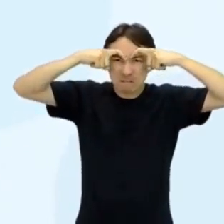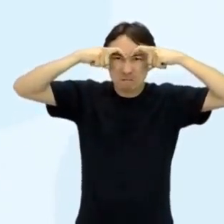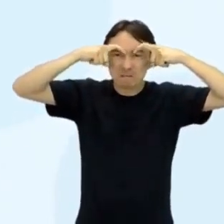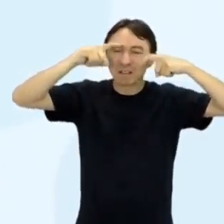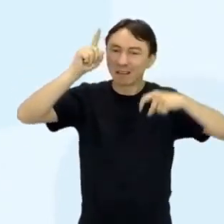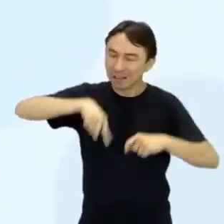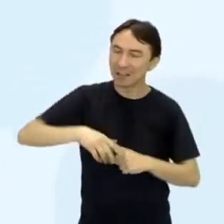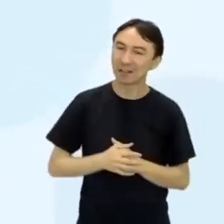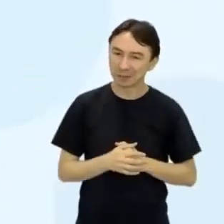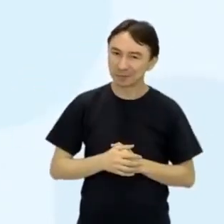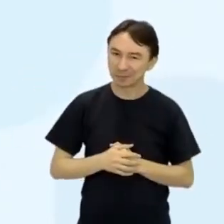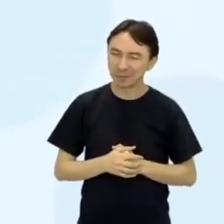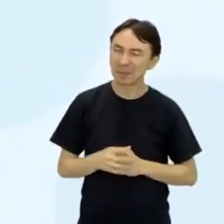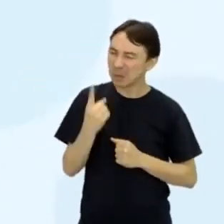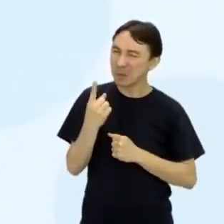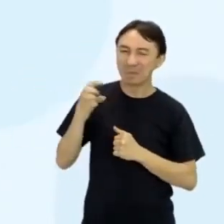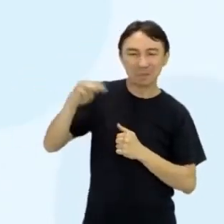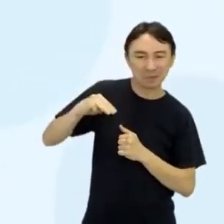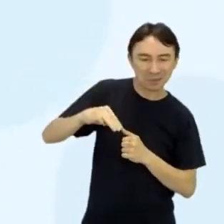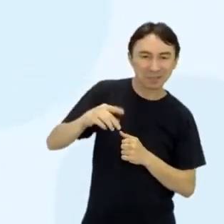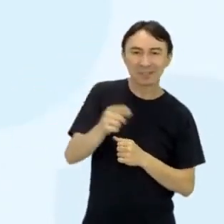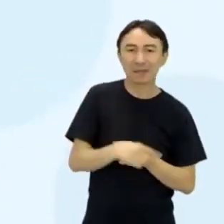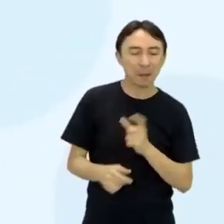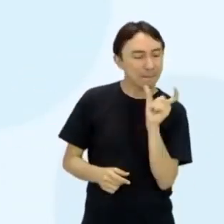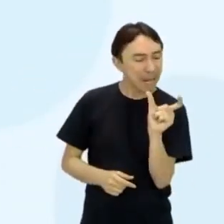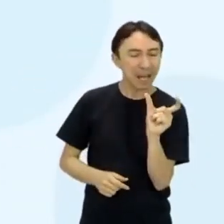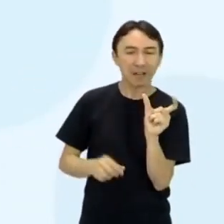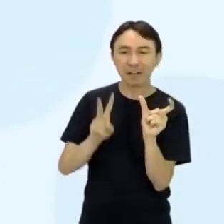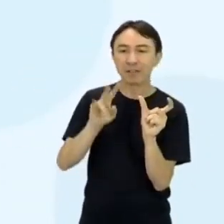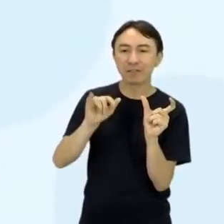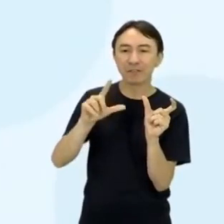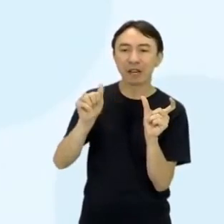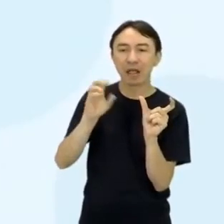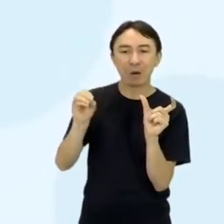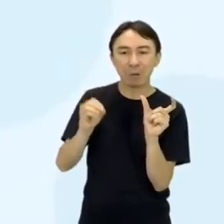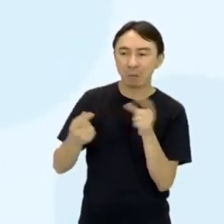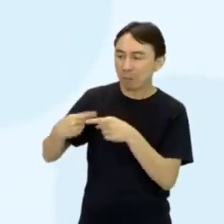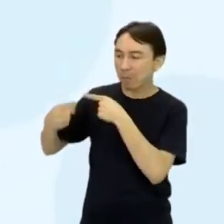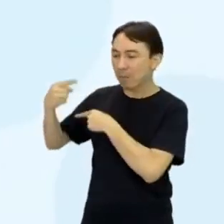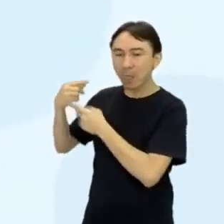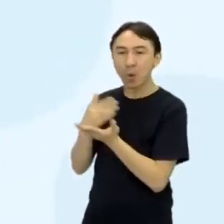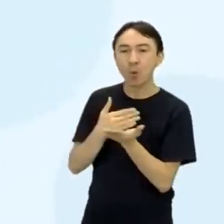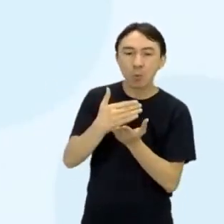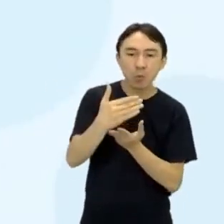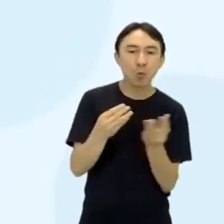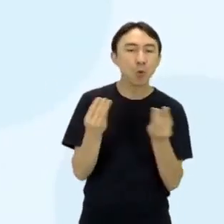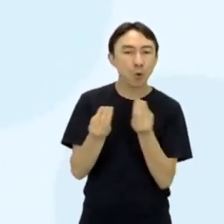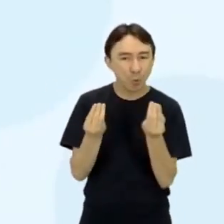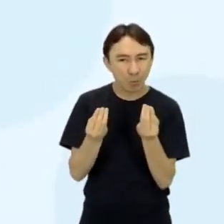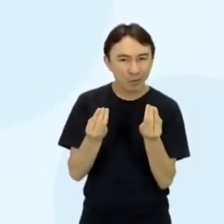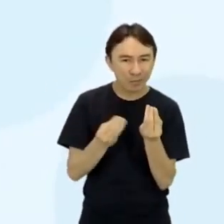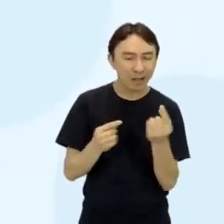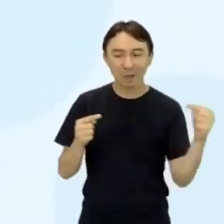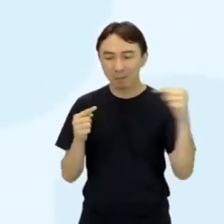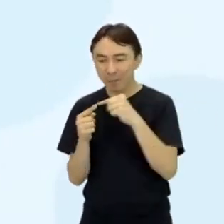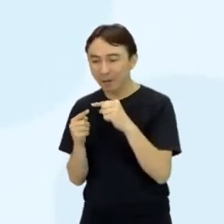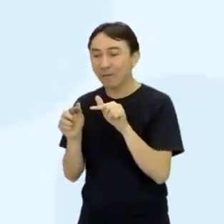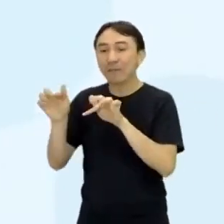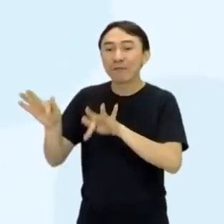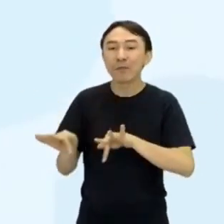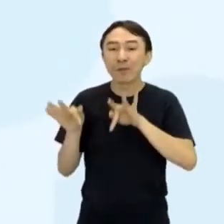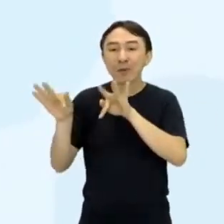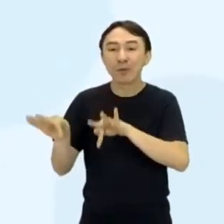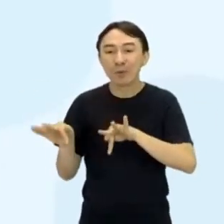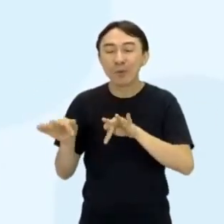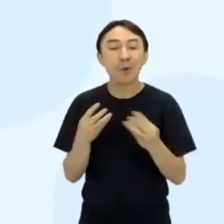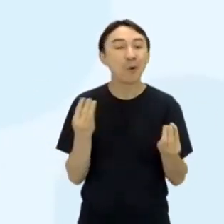Então eu vou deixar um minuto para que vocês me falem aí da onde vem essa palavra vilão, qual é a relação com o feudalismo e